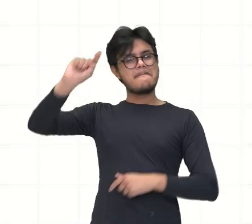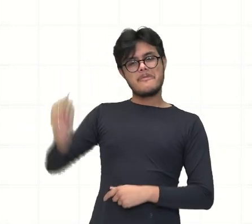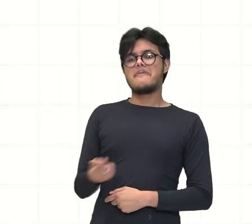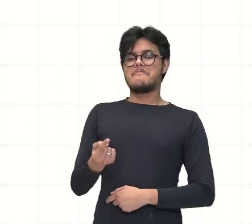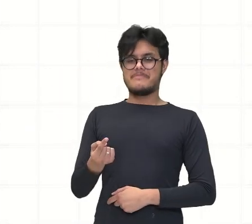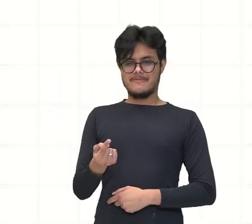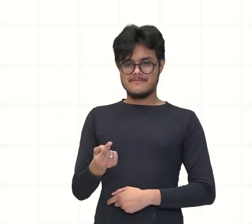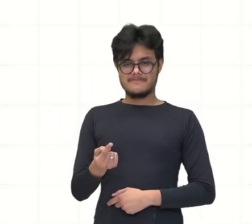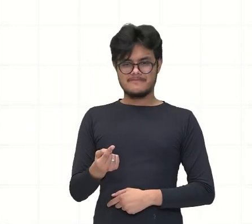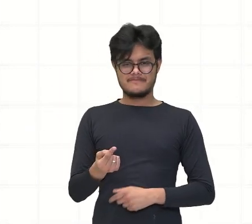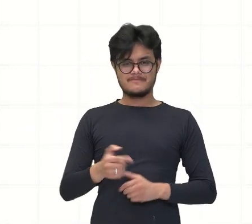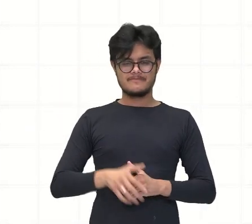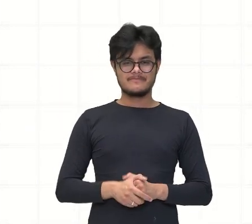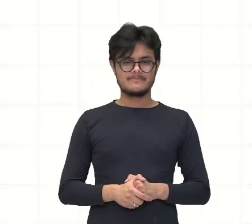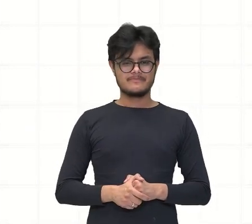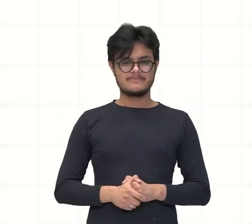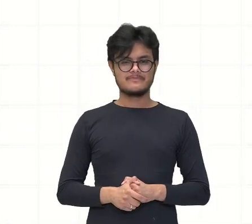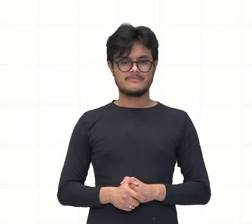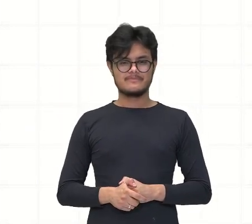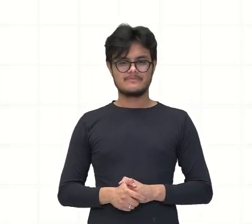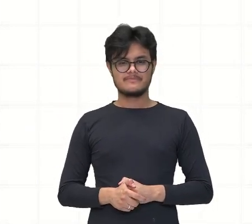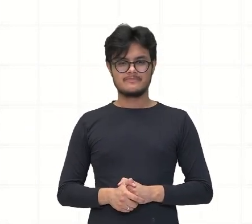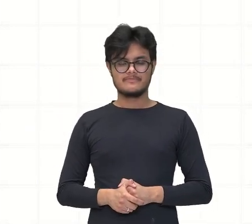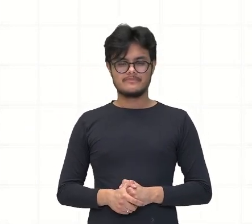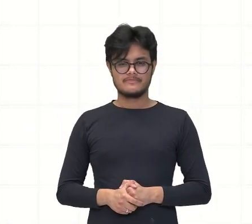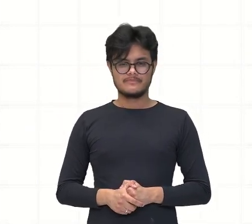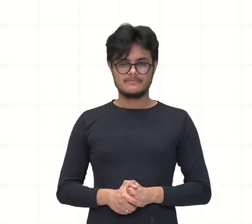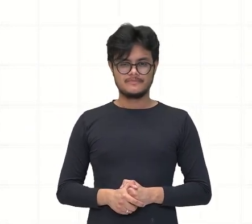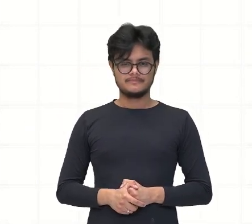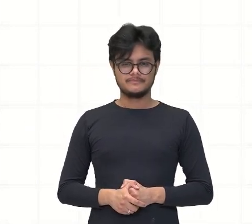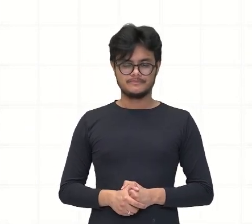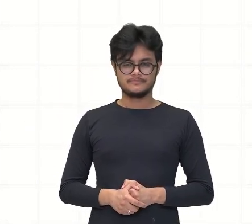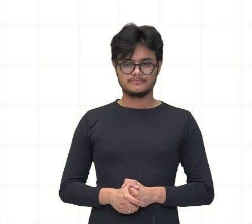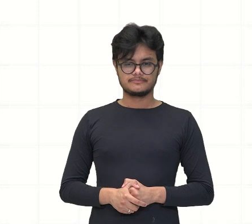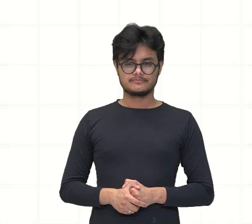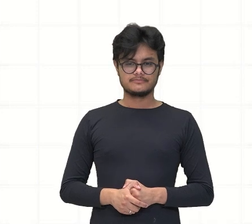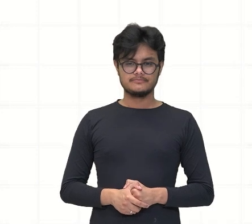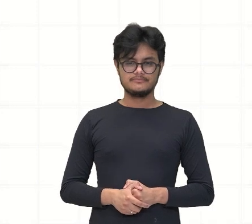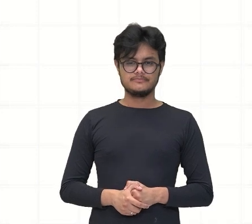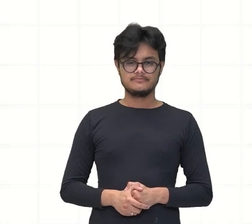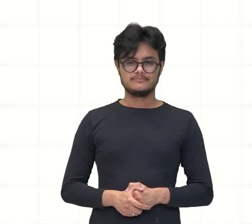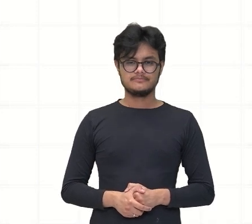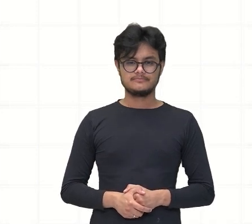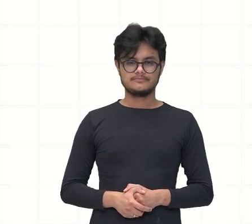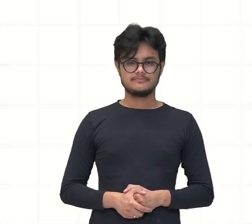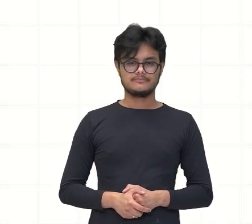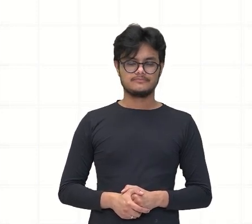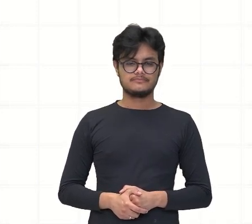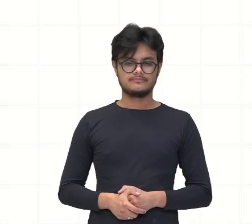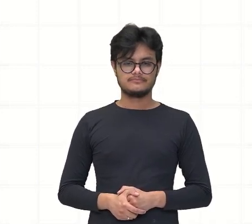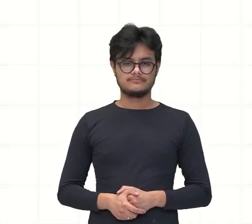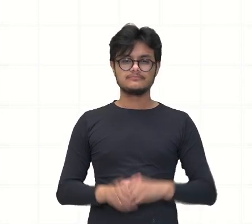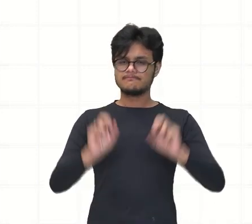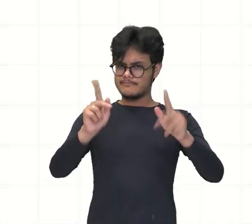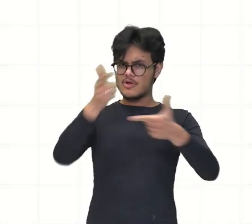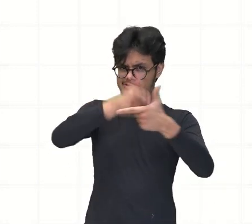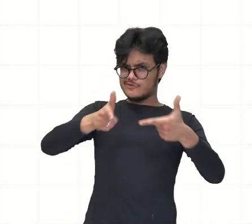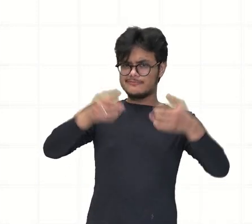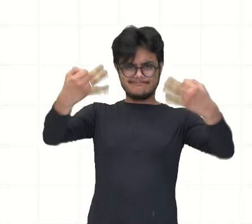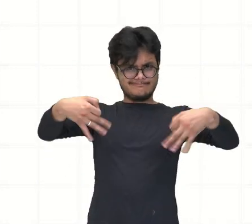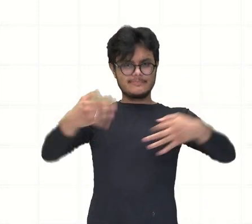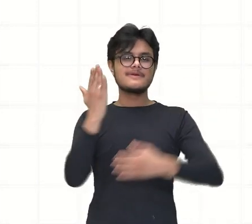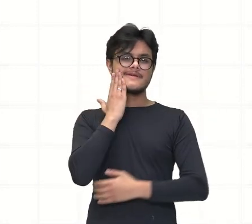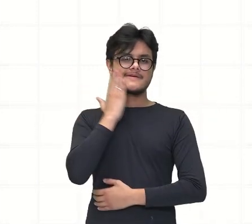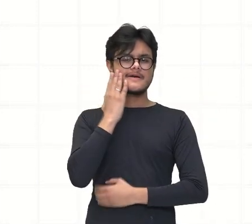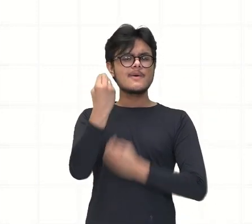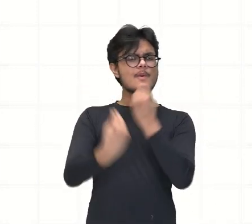dividido 1 sobre 1000. Tá? E aí, eu sei dividir fração. Como